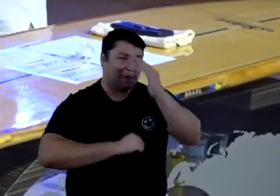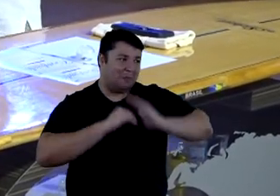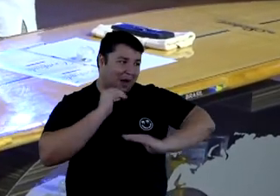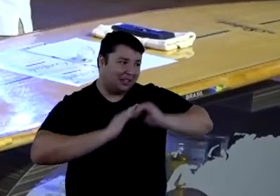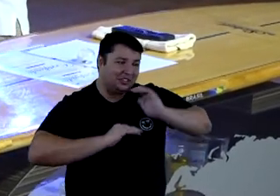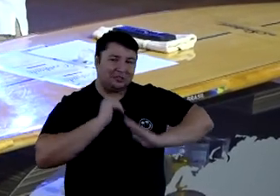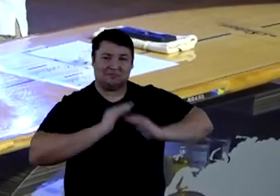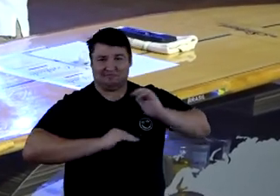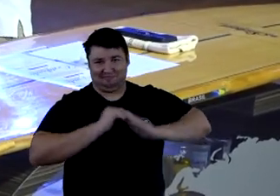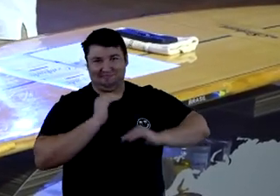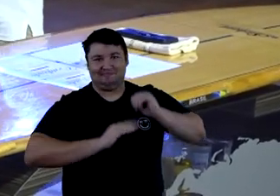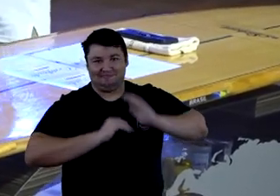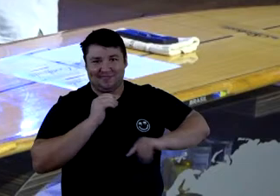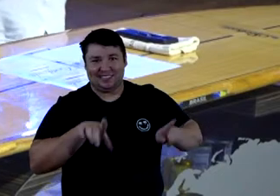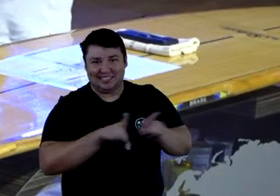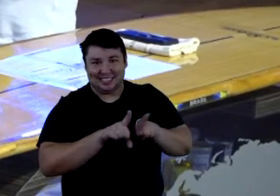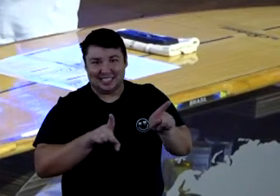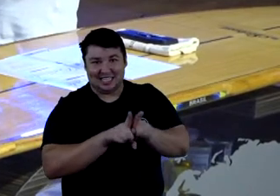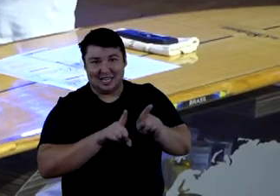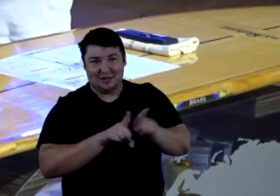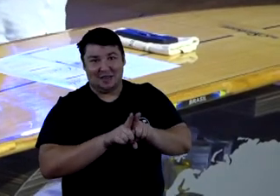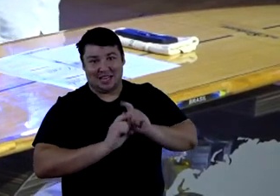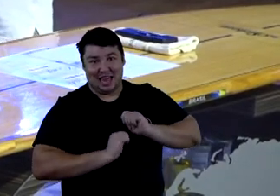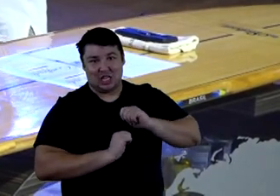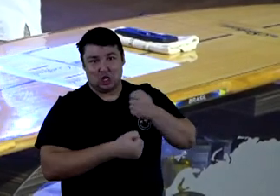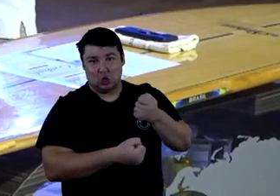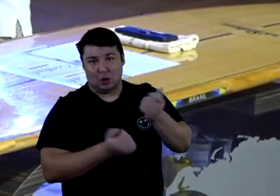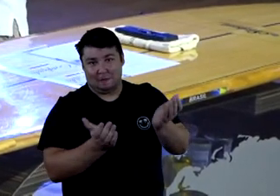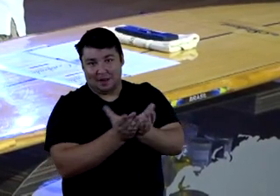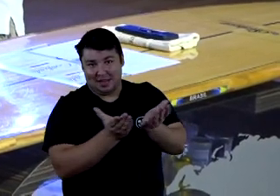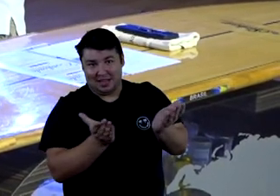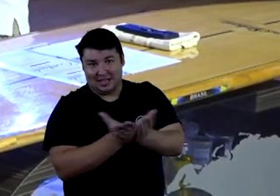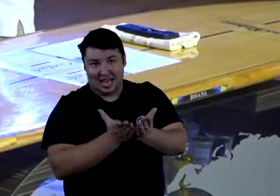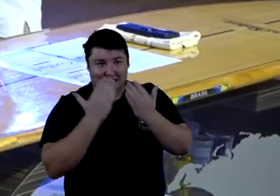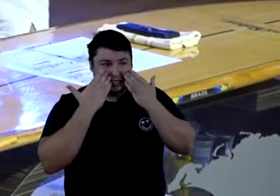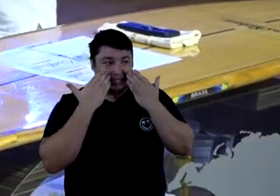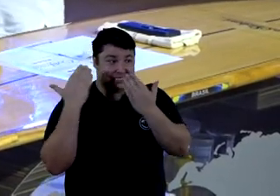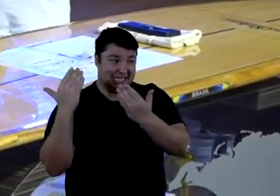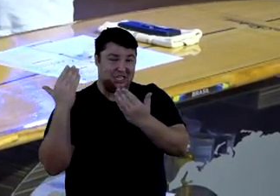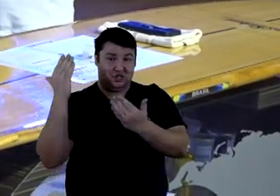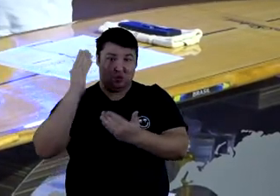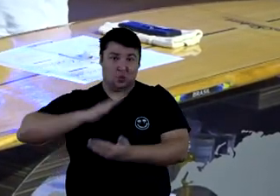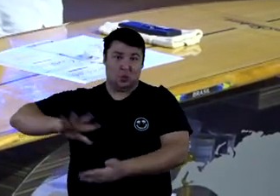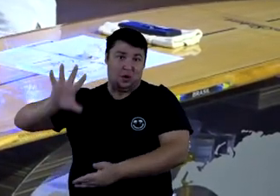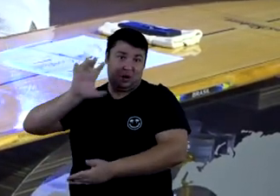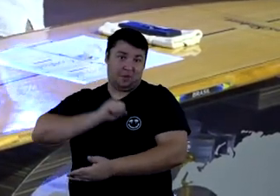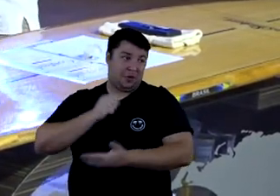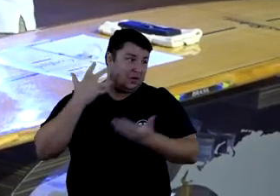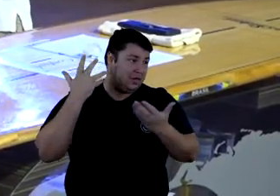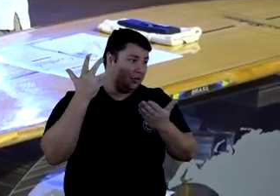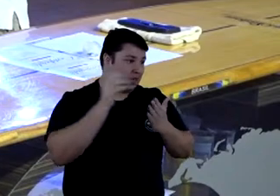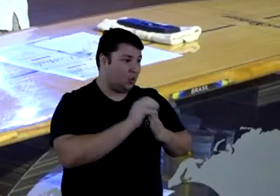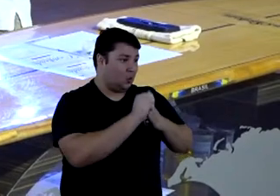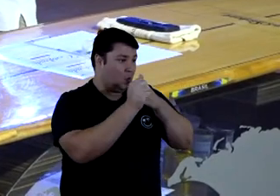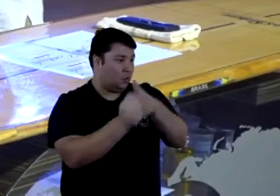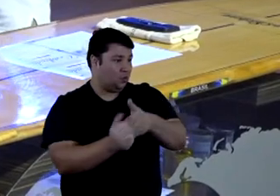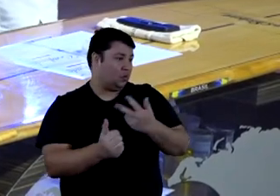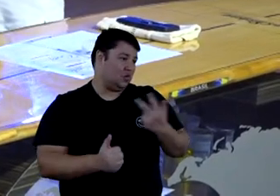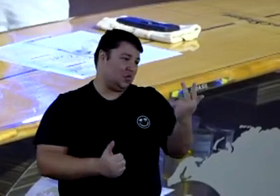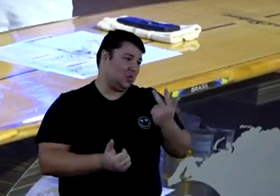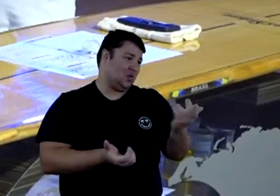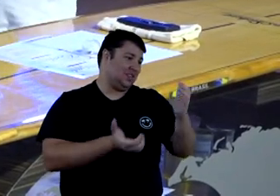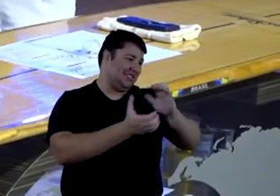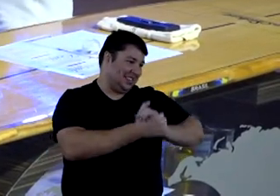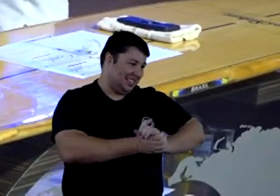ações e nos atos cristãos. E é diante deste amor que eu quero conduzir o nosso